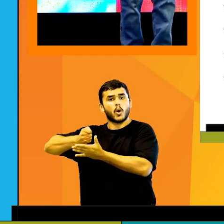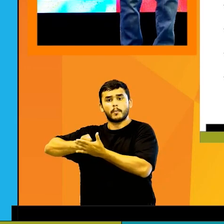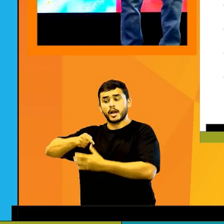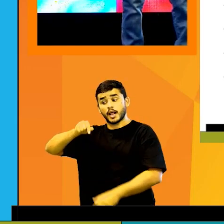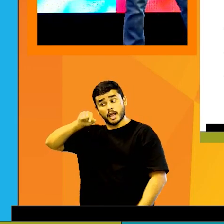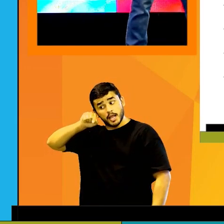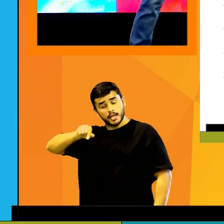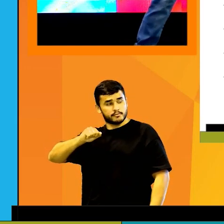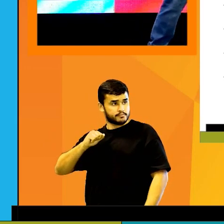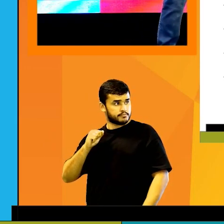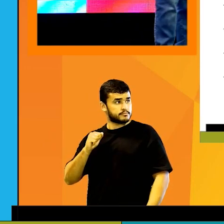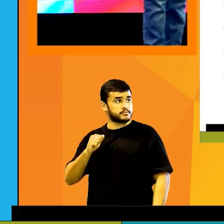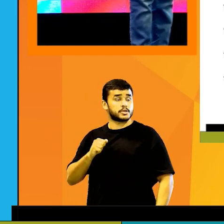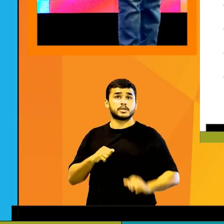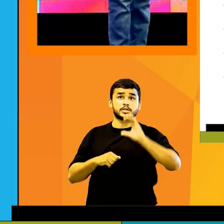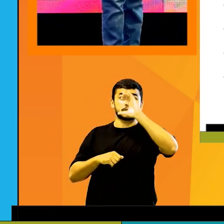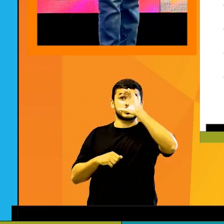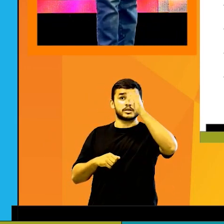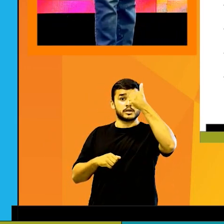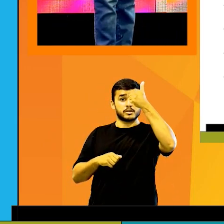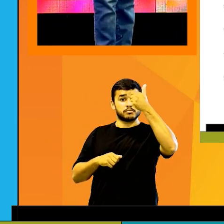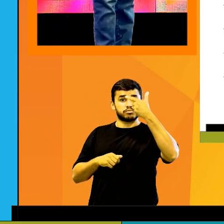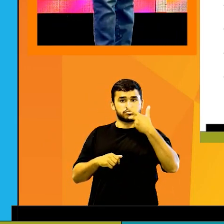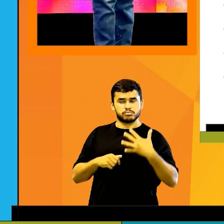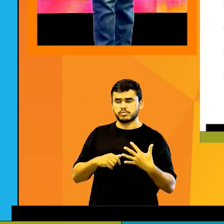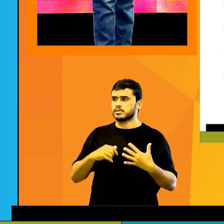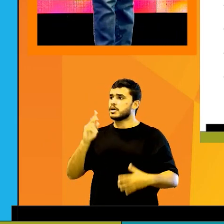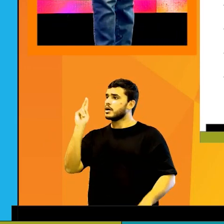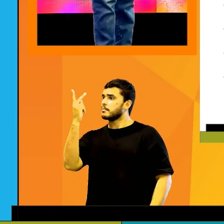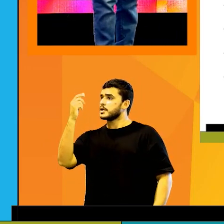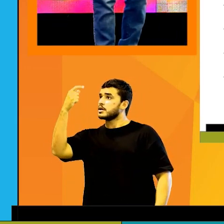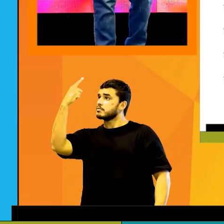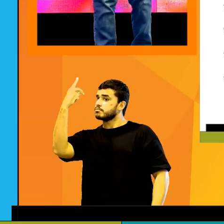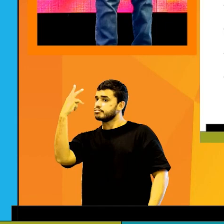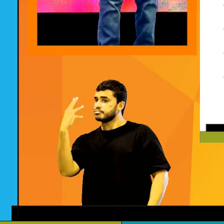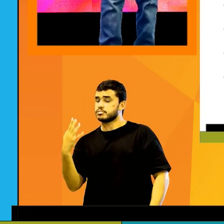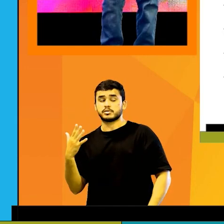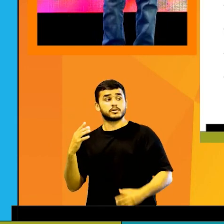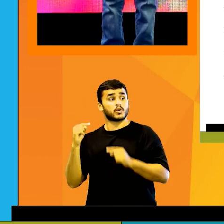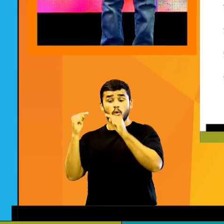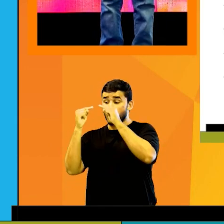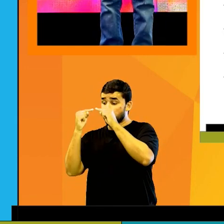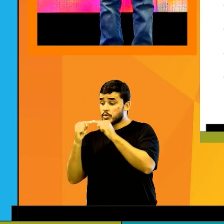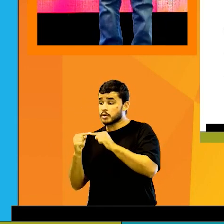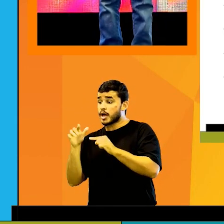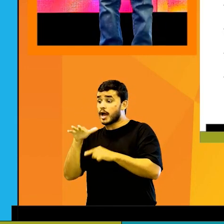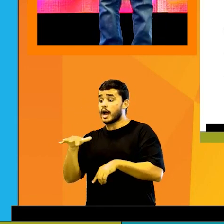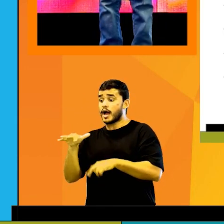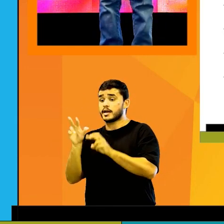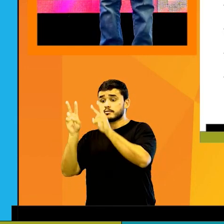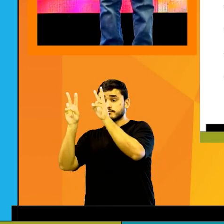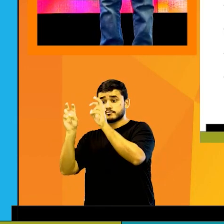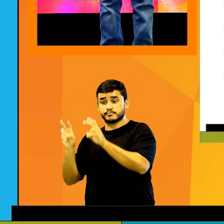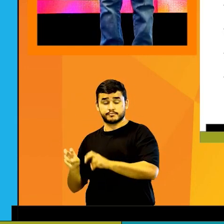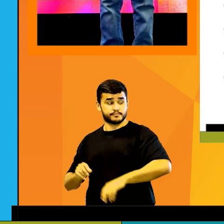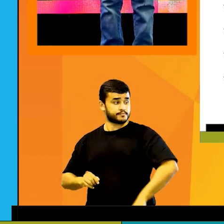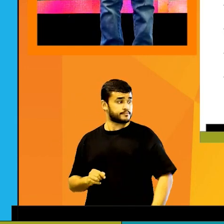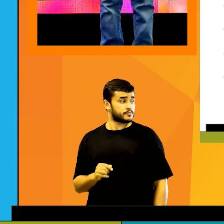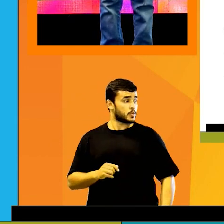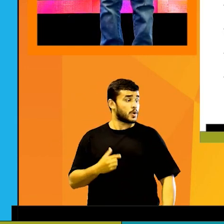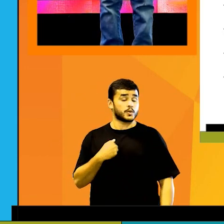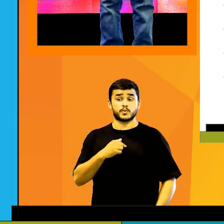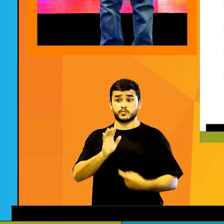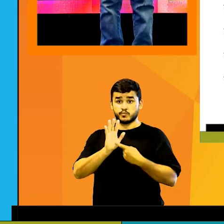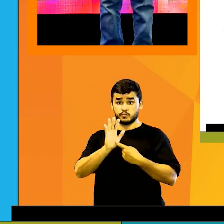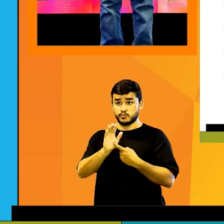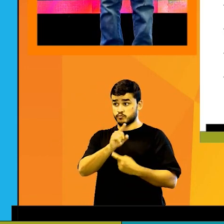competências e quais são as habilidades da sua área, da sua matéria. Então, em se tratando de literatura, eu garanto a vocês que,